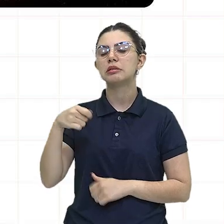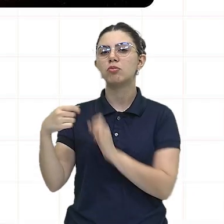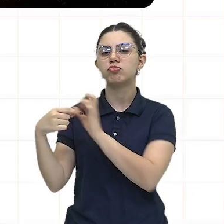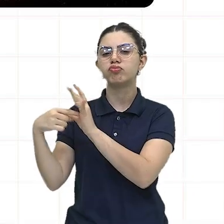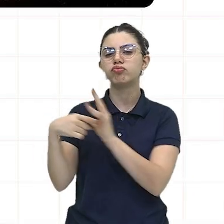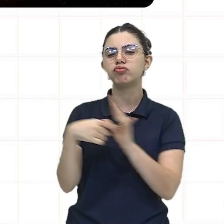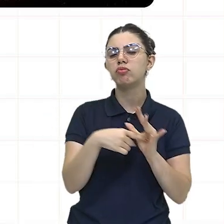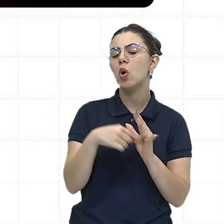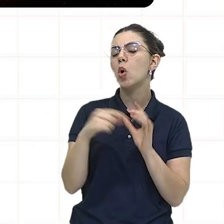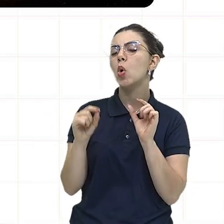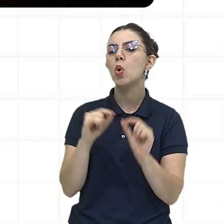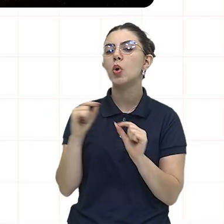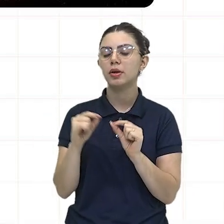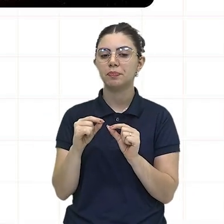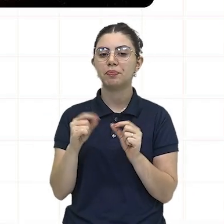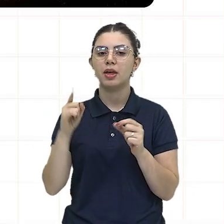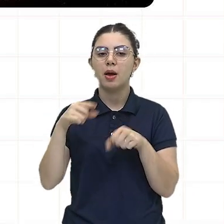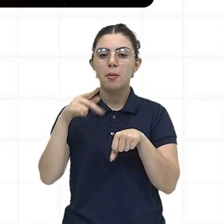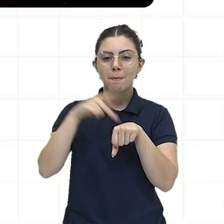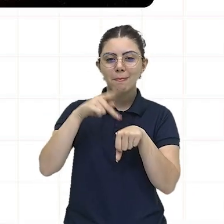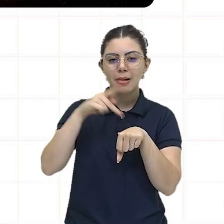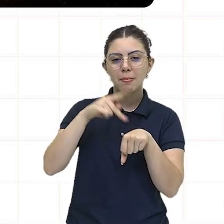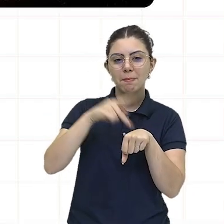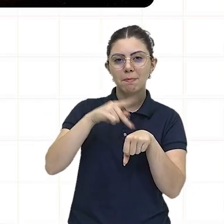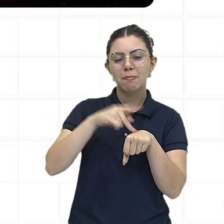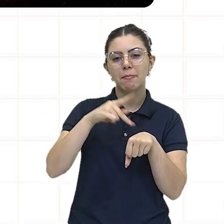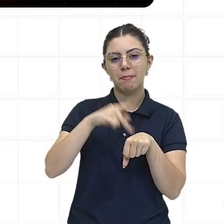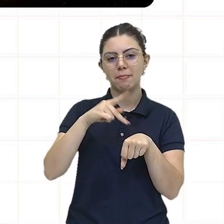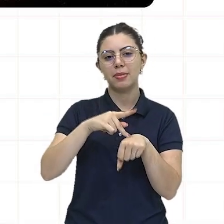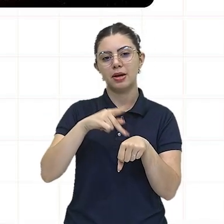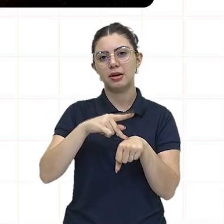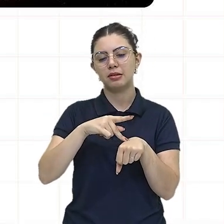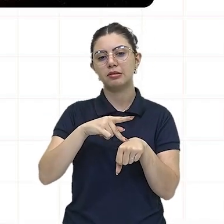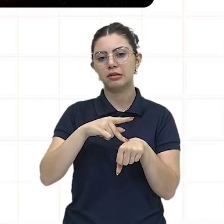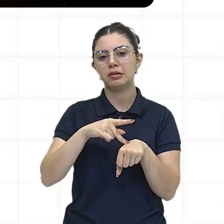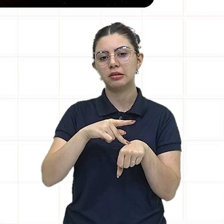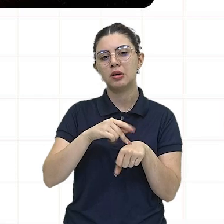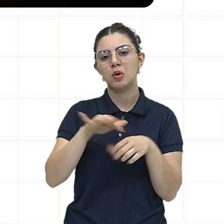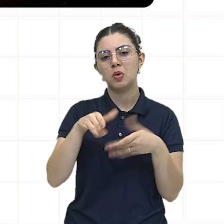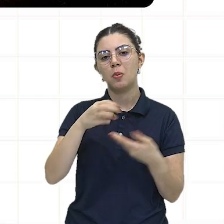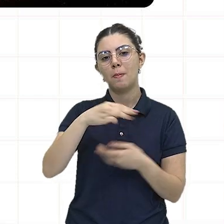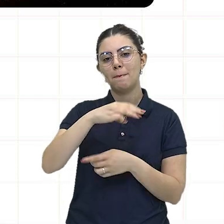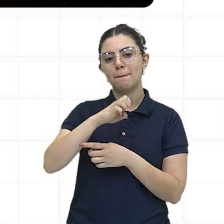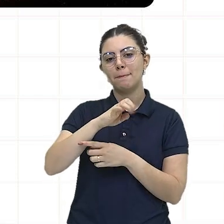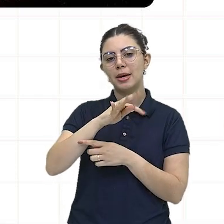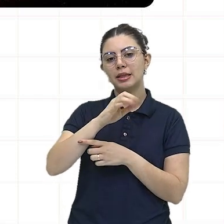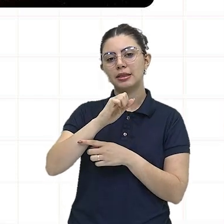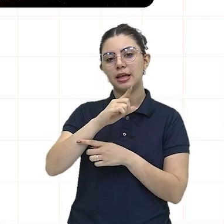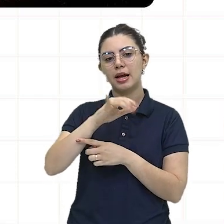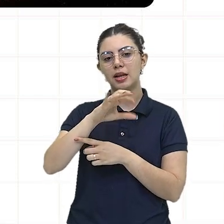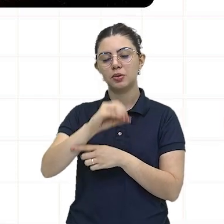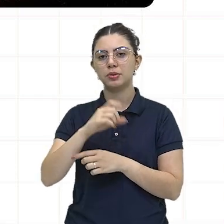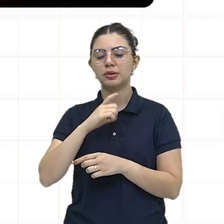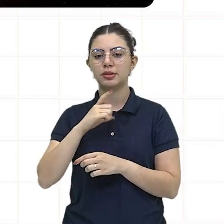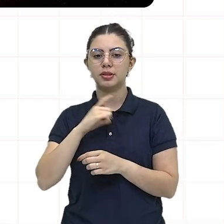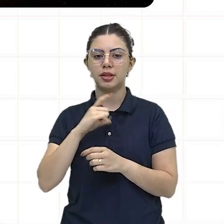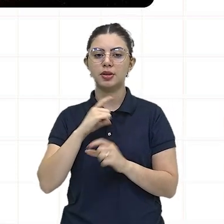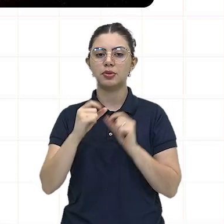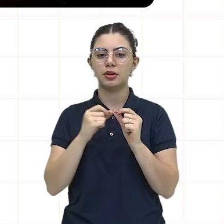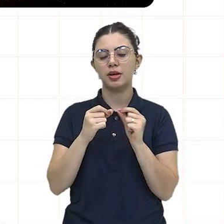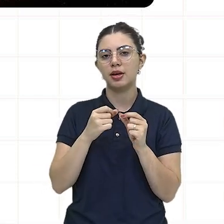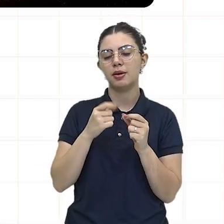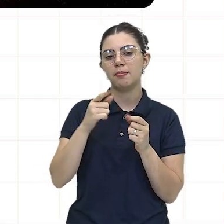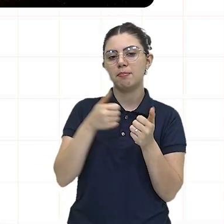um corpo celeste rochoso ou metálico que orbita o Sol. Geralmente,